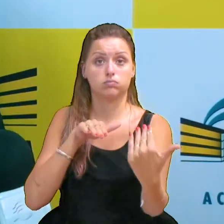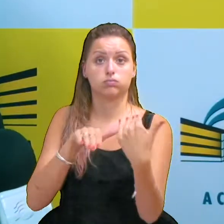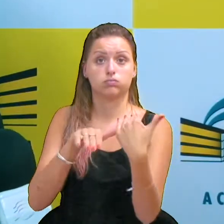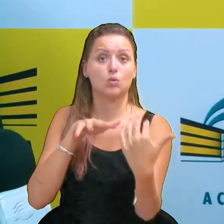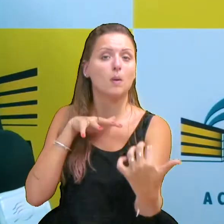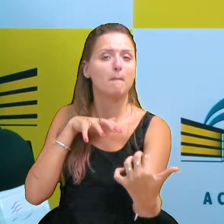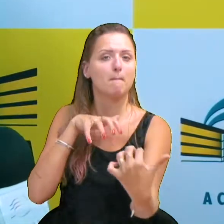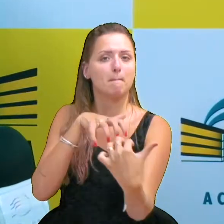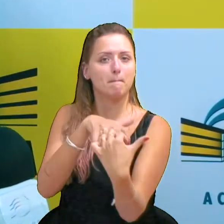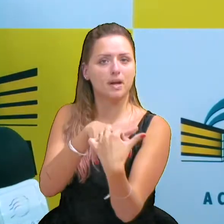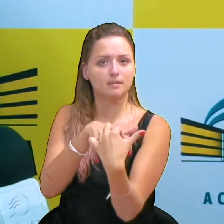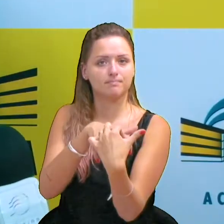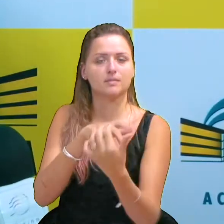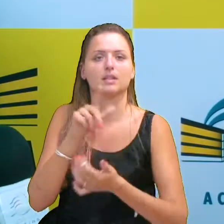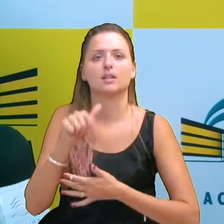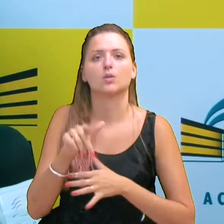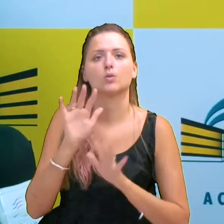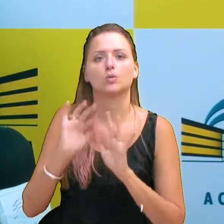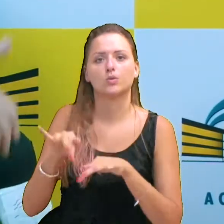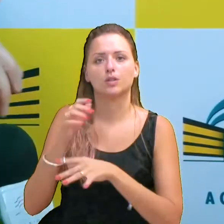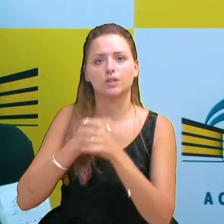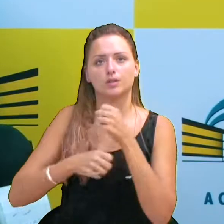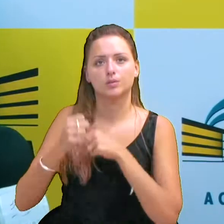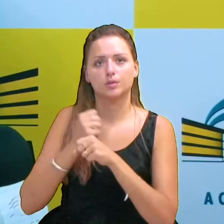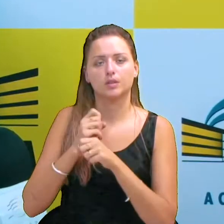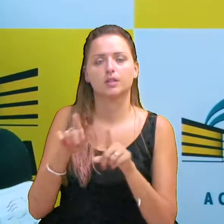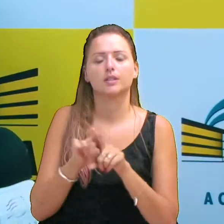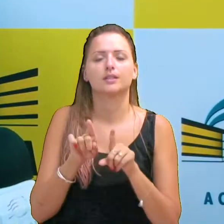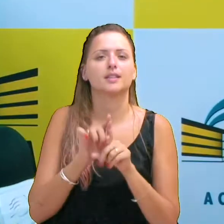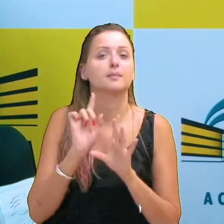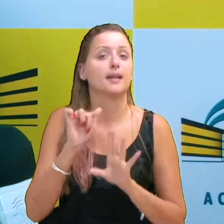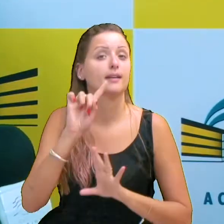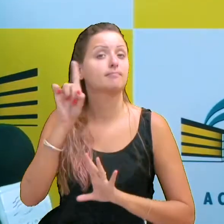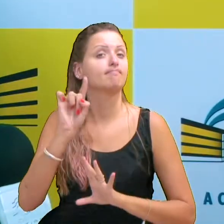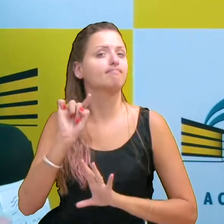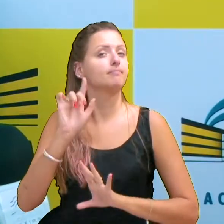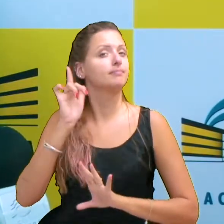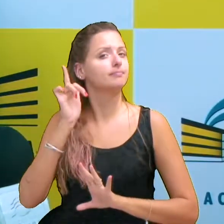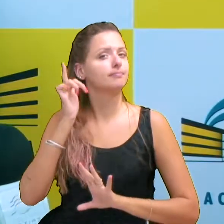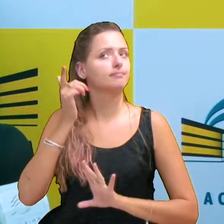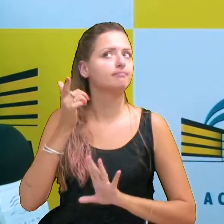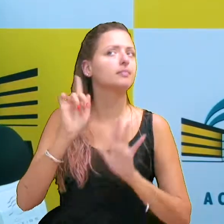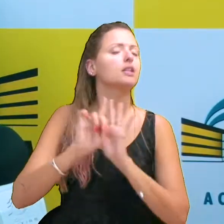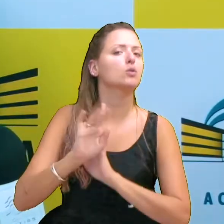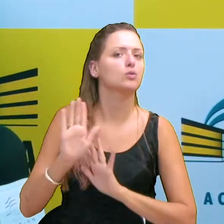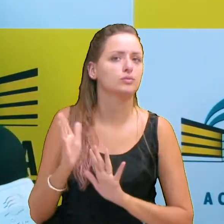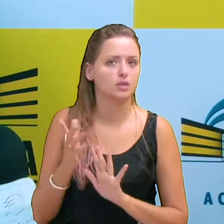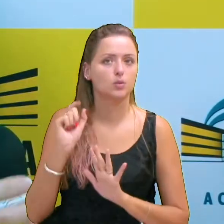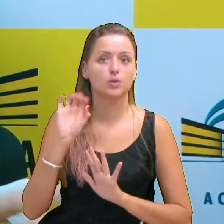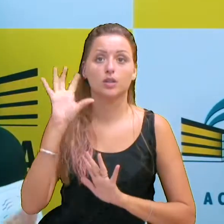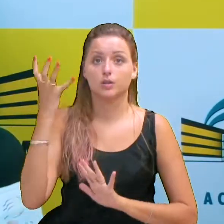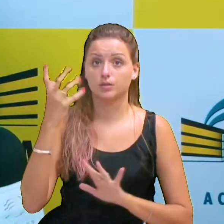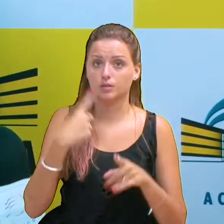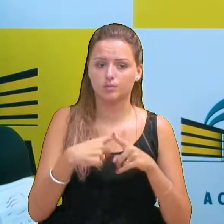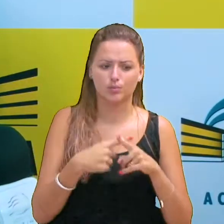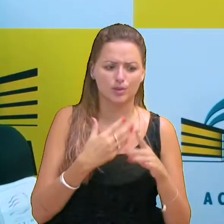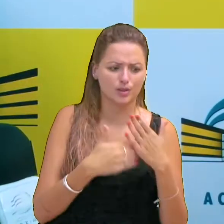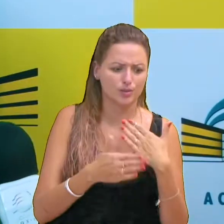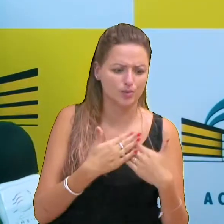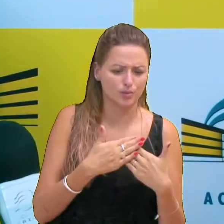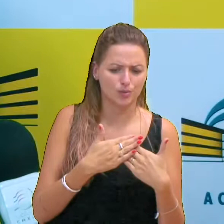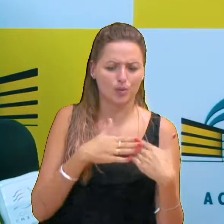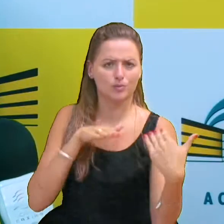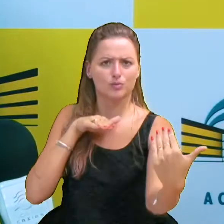tem acontecido no final do ano passado, também deixam uma indagação. O que está acontecendo? Por que tantos